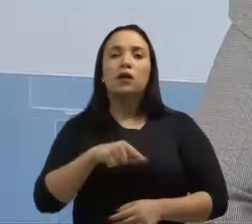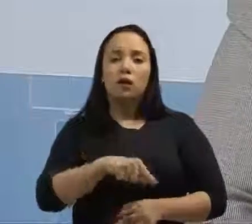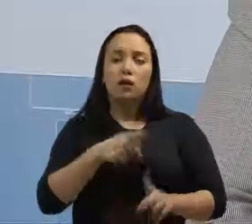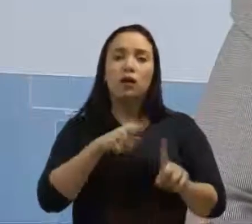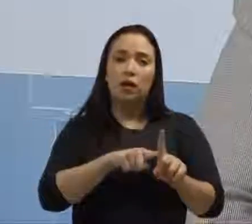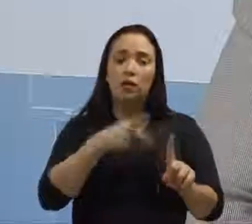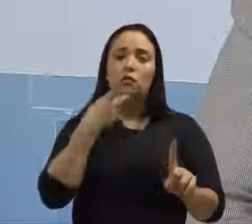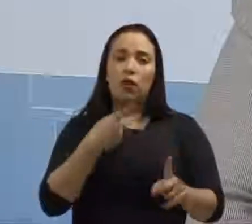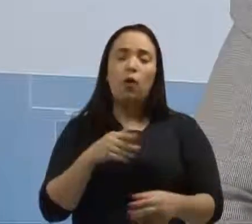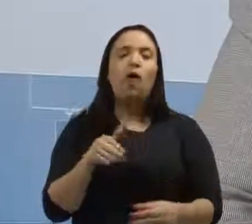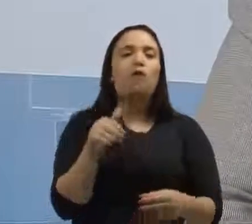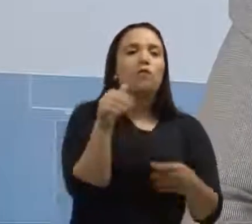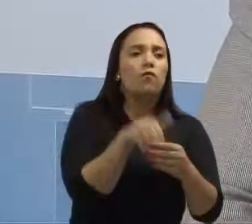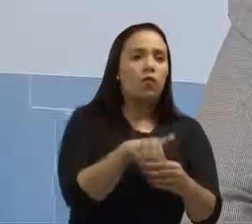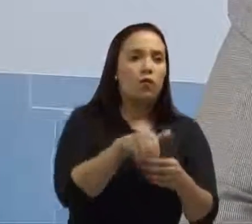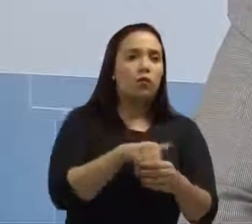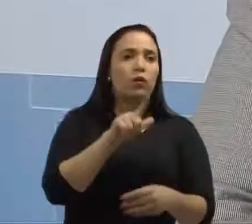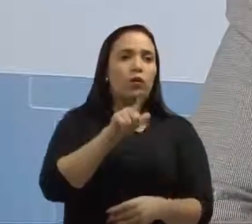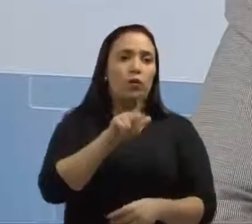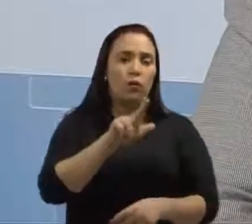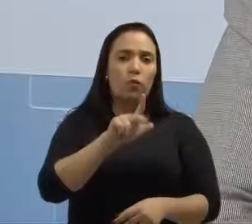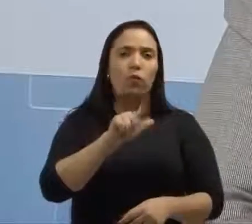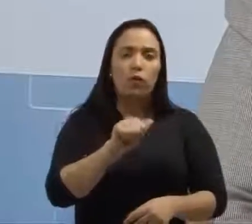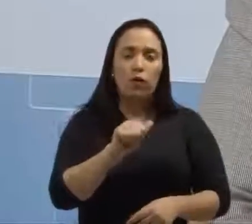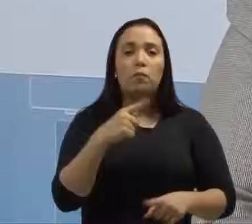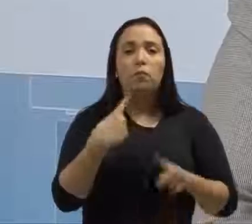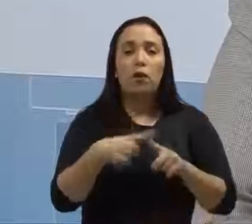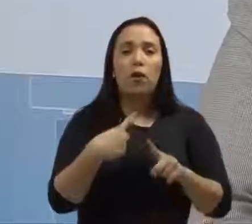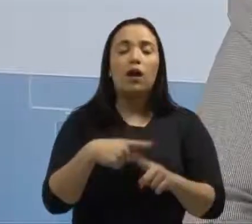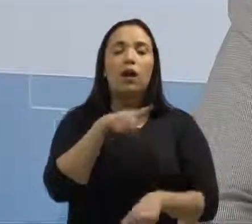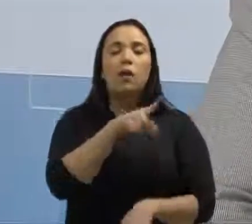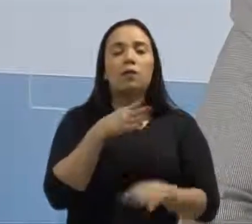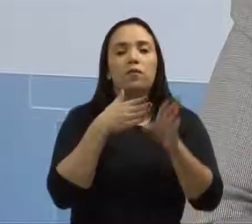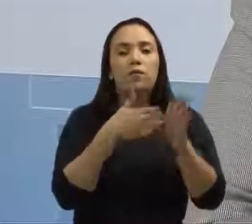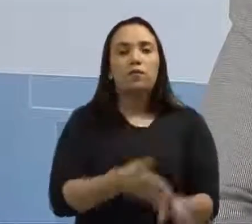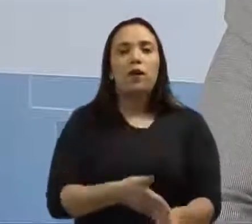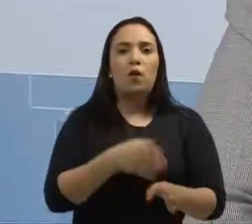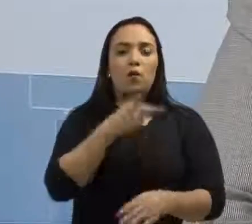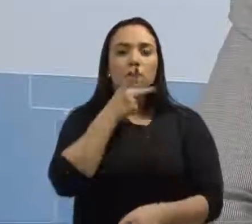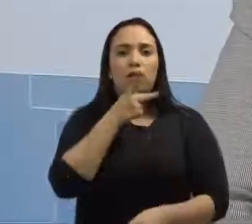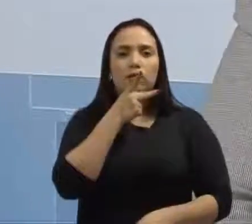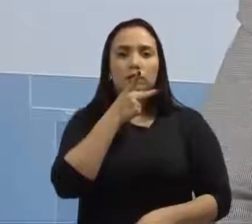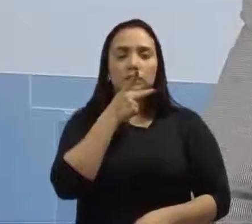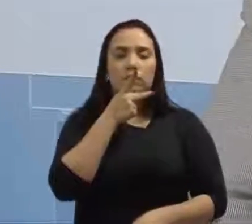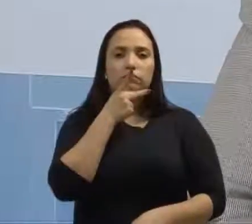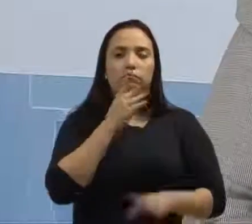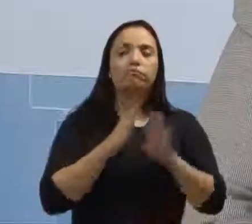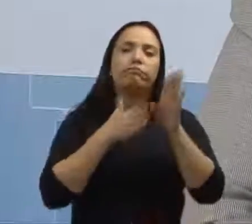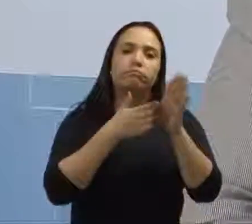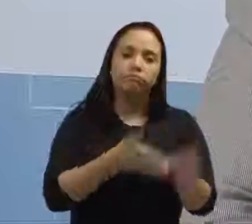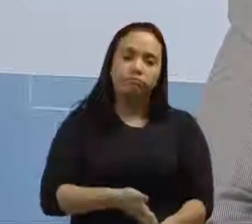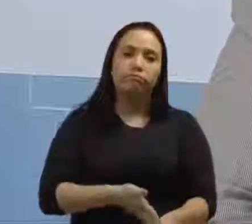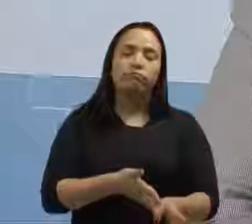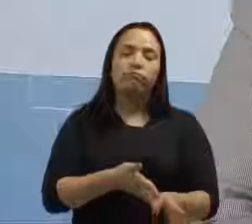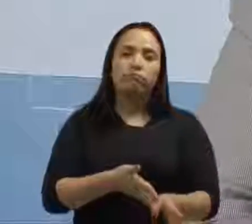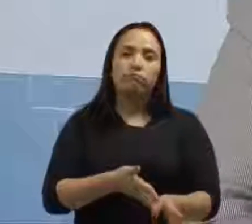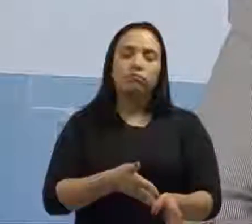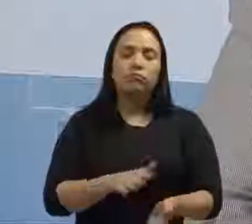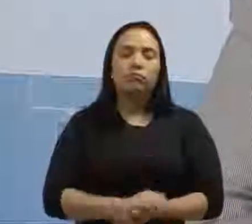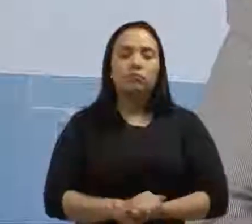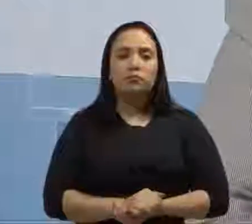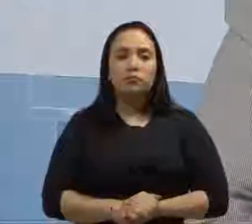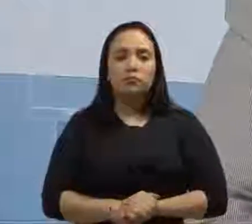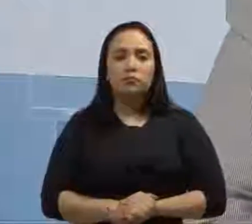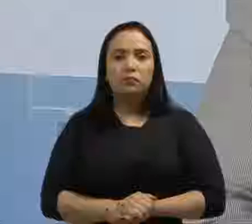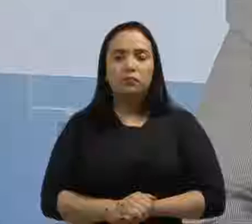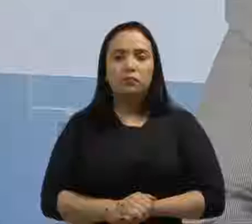segue e diz que votaria no Lula porque segue é um governador partidário, o partido dele. Ele tem que seguir